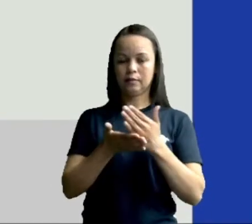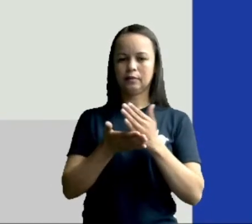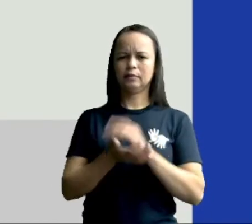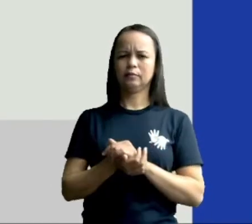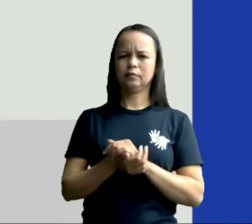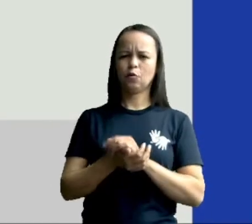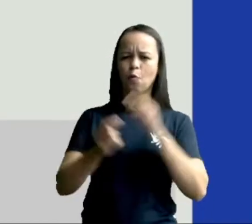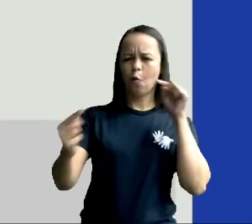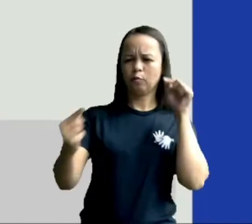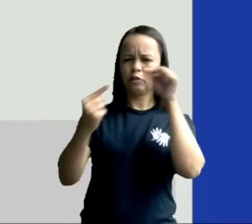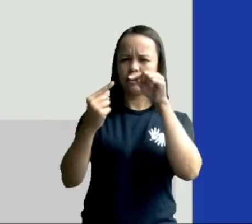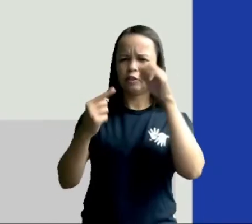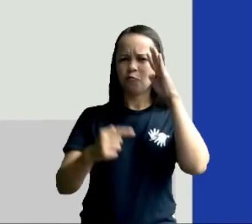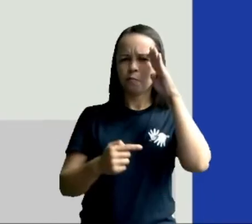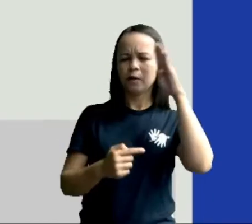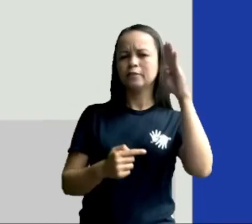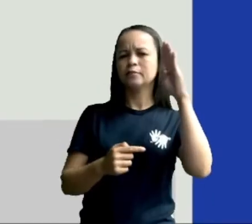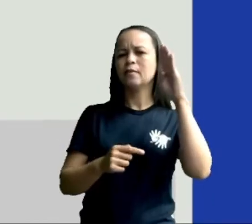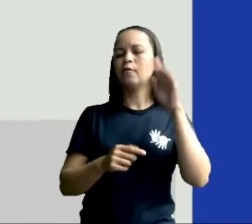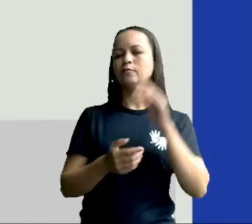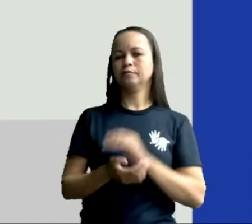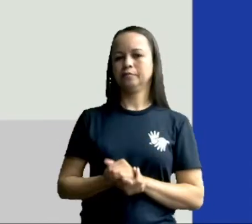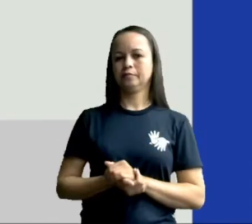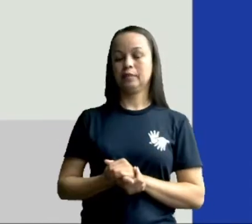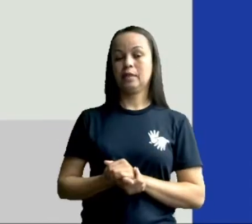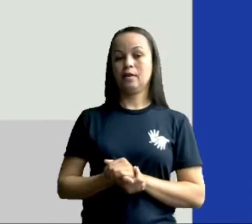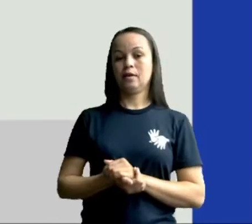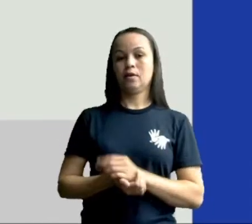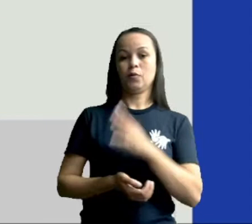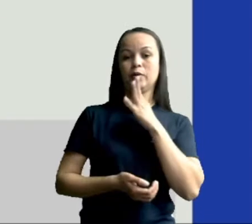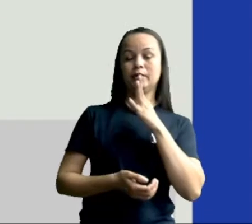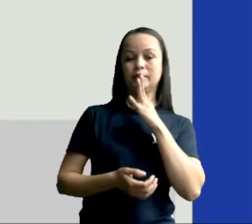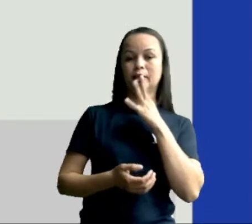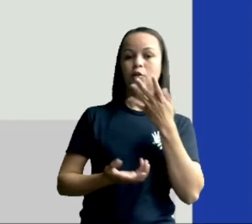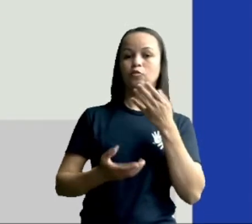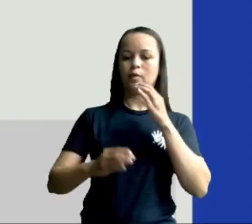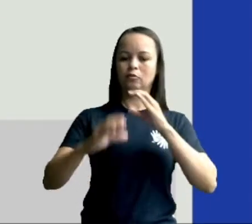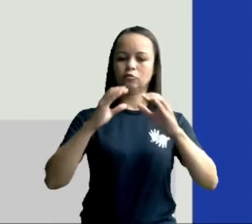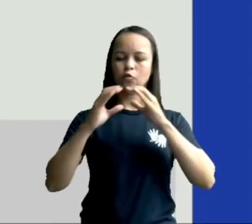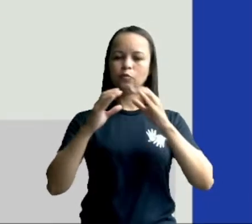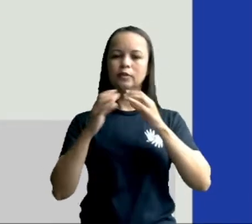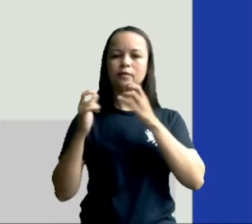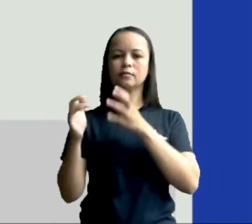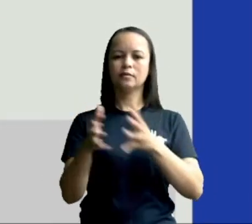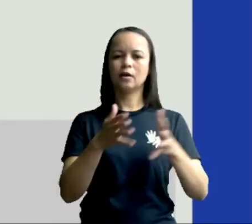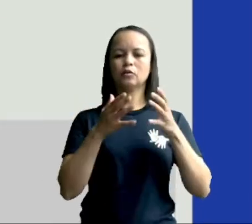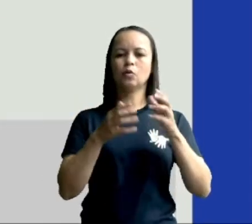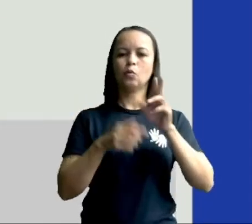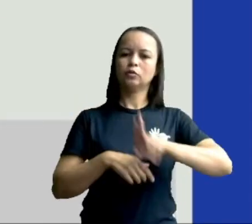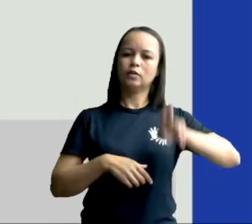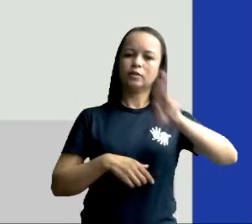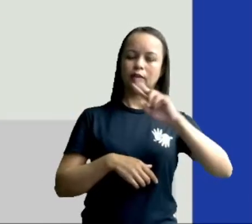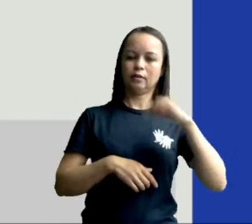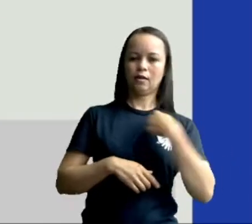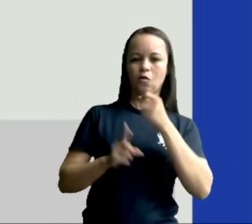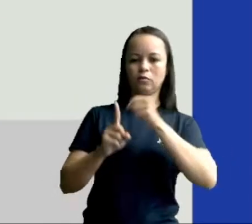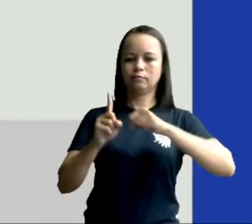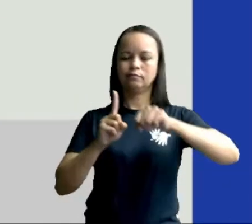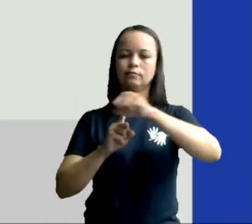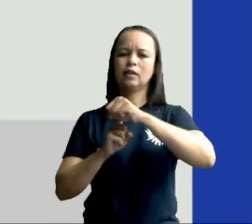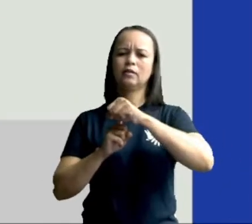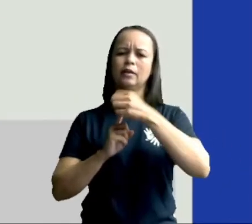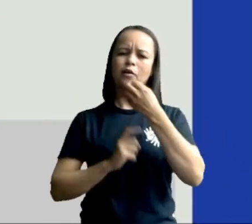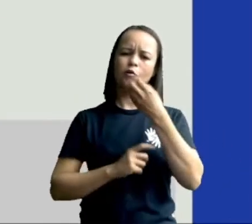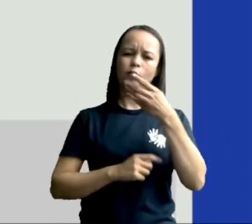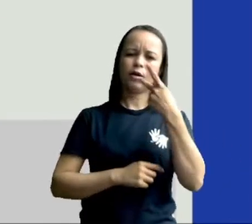objetivo principal, conhecer os meios de comunicação mais utilizados na nossa sociedade, bem como a